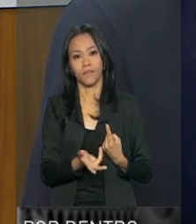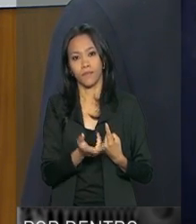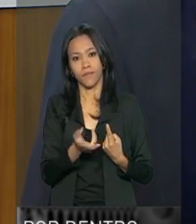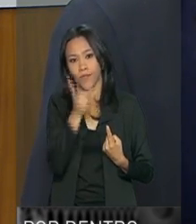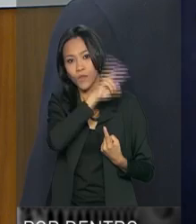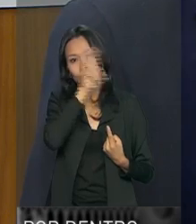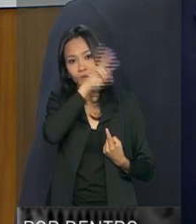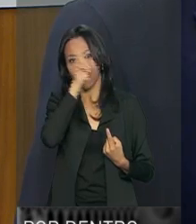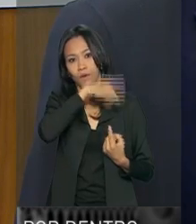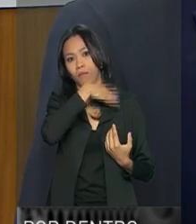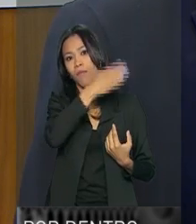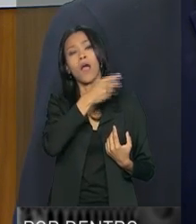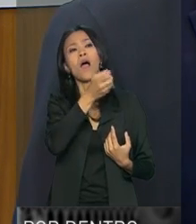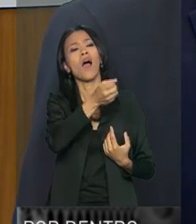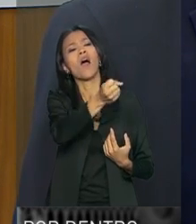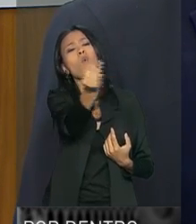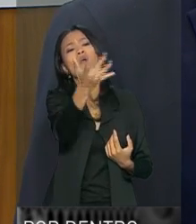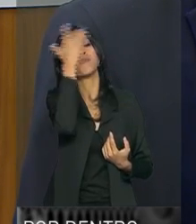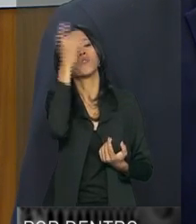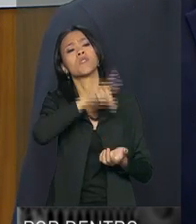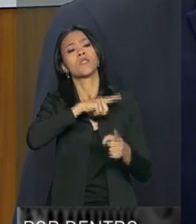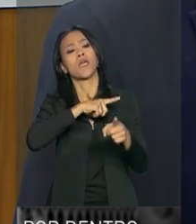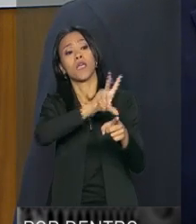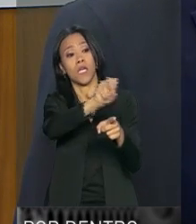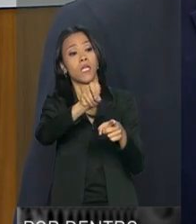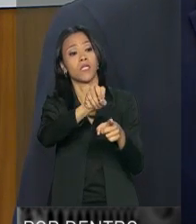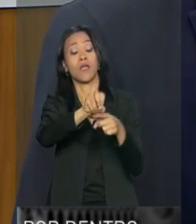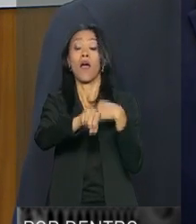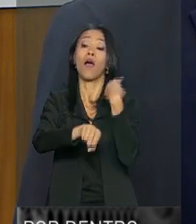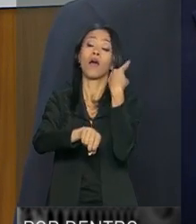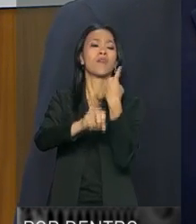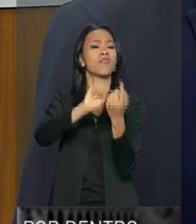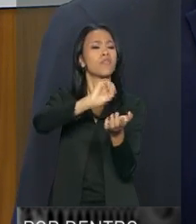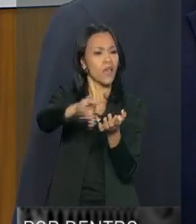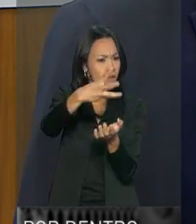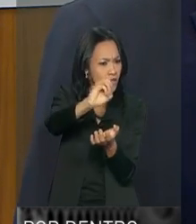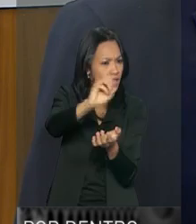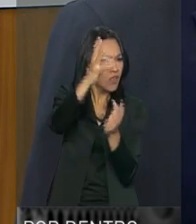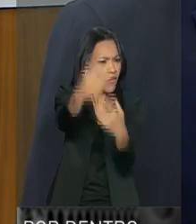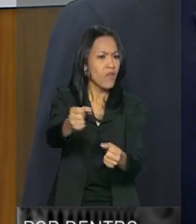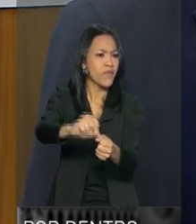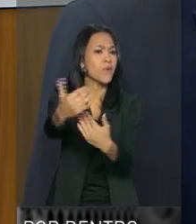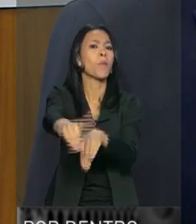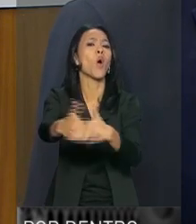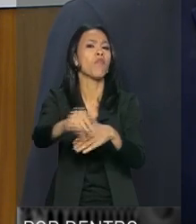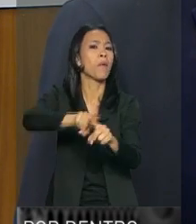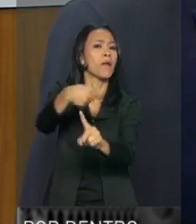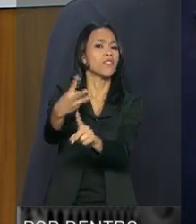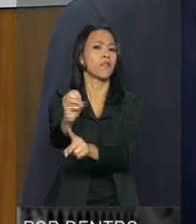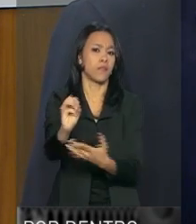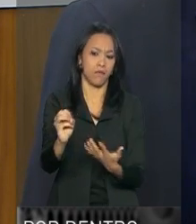histórico olhava lá quantas pessoas têm no órgão tem 500 à saíram 30 então faz com que um concurso para mais 30